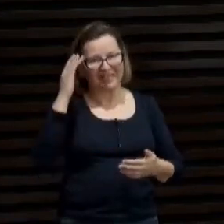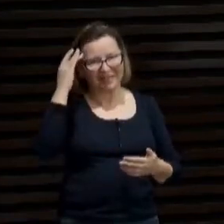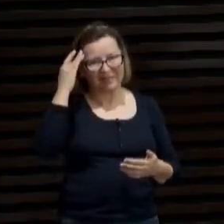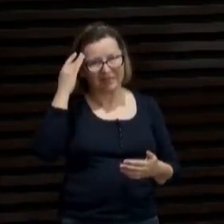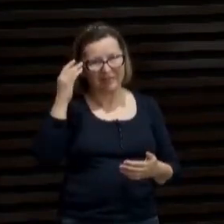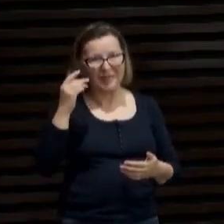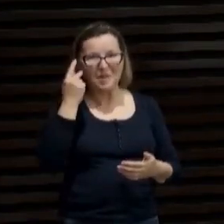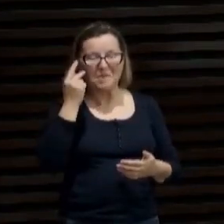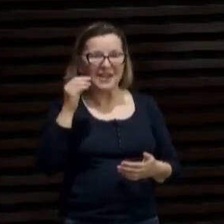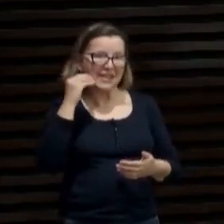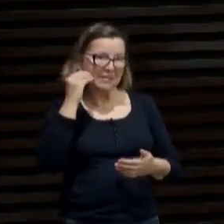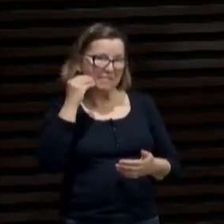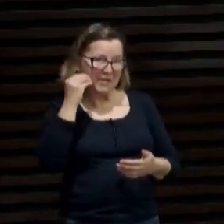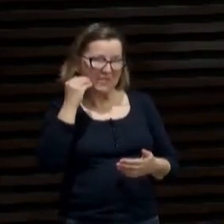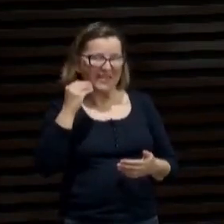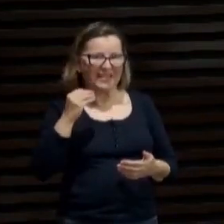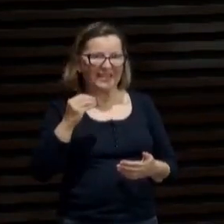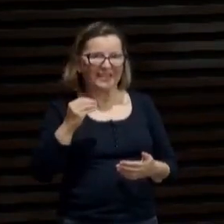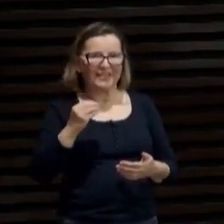vontade de Deus.